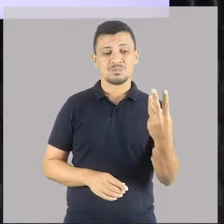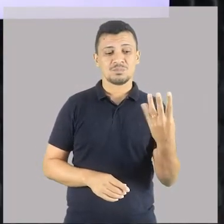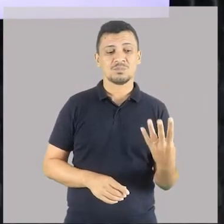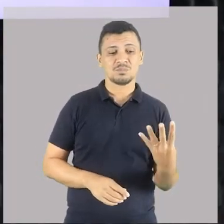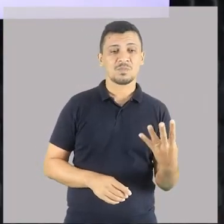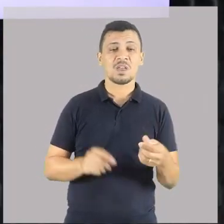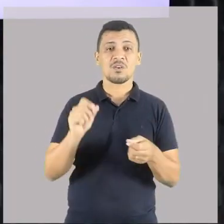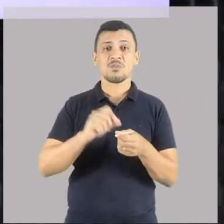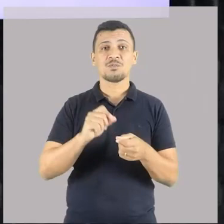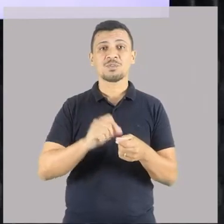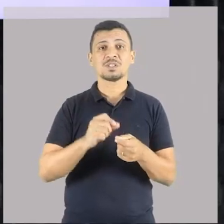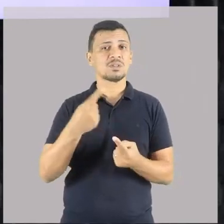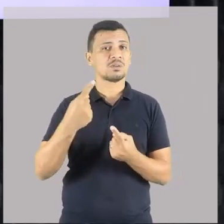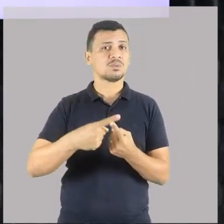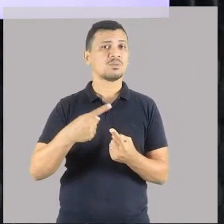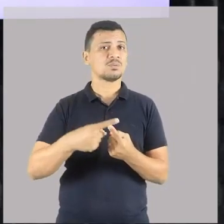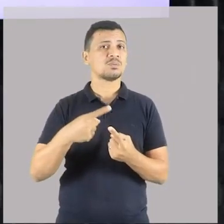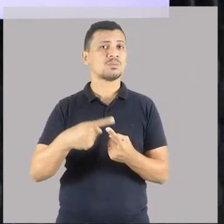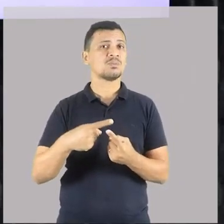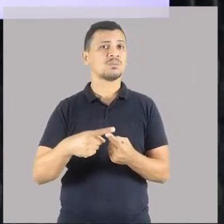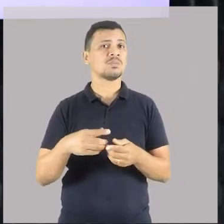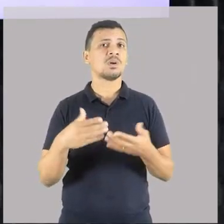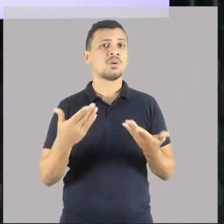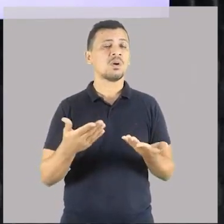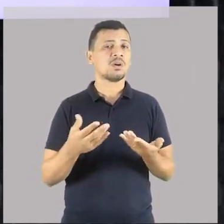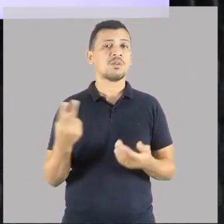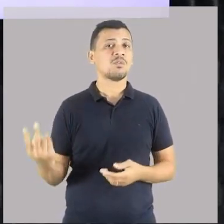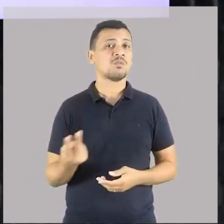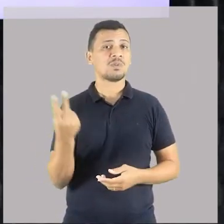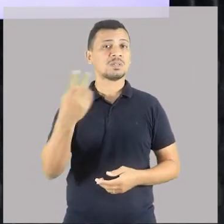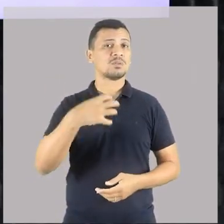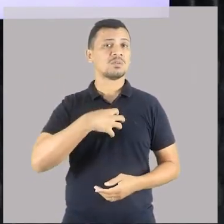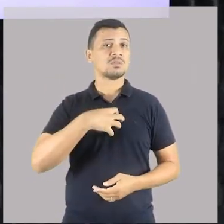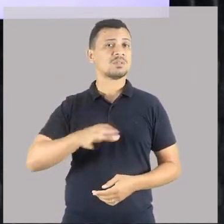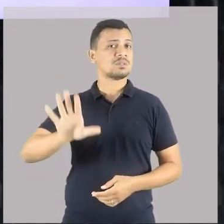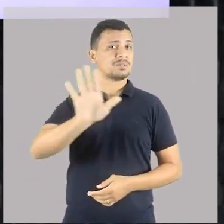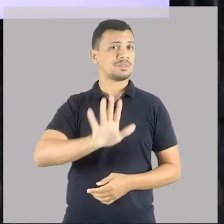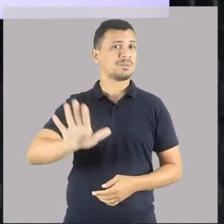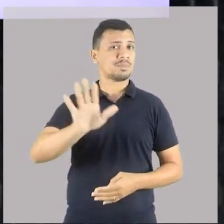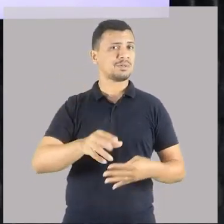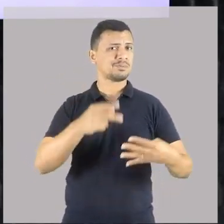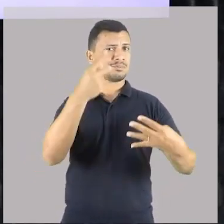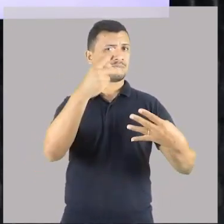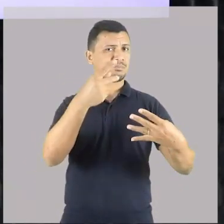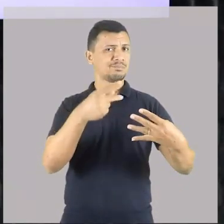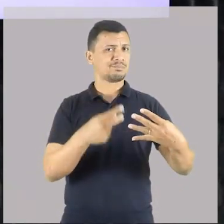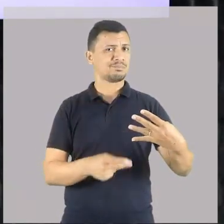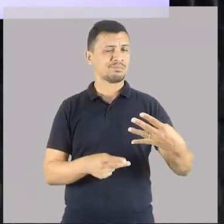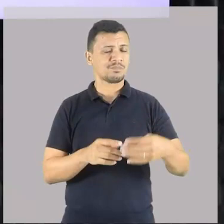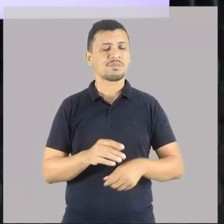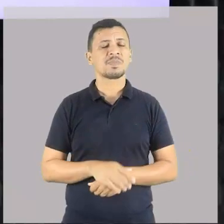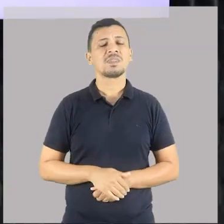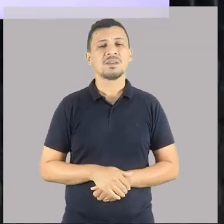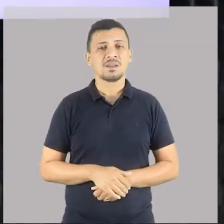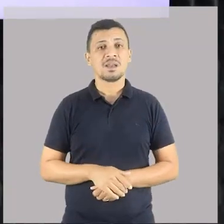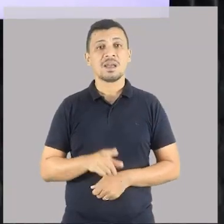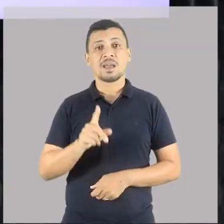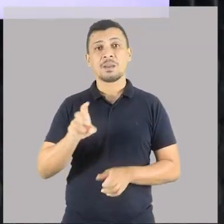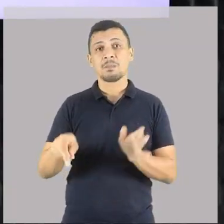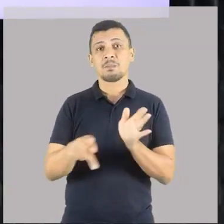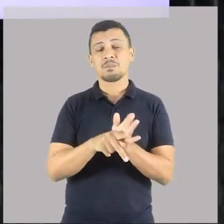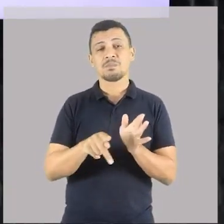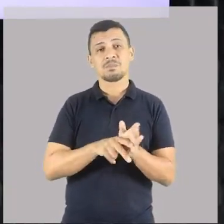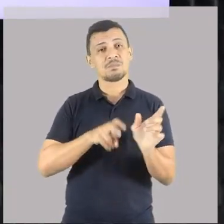uma classificação do valor semântico delas. Elas são orações adverbiais.